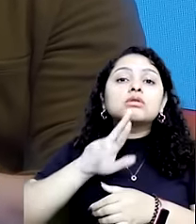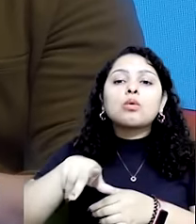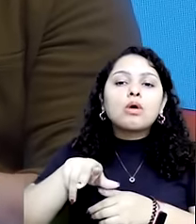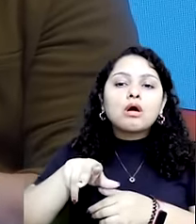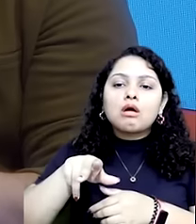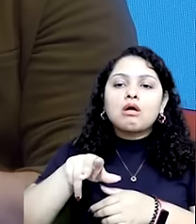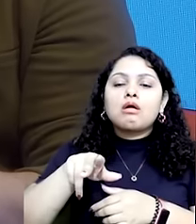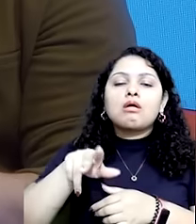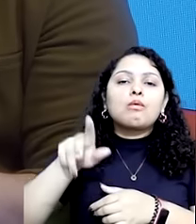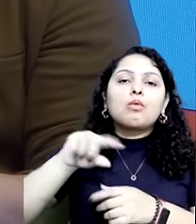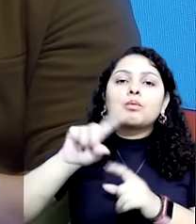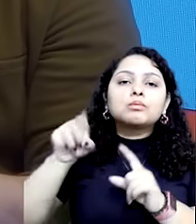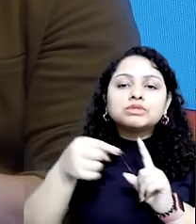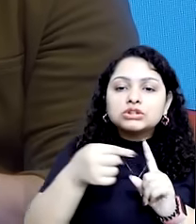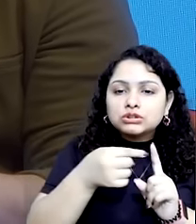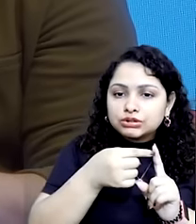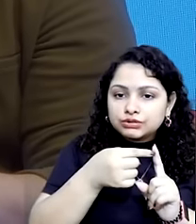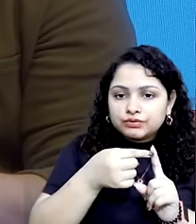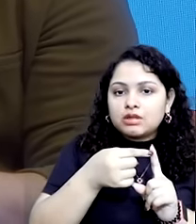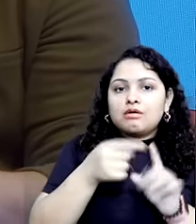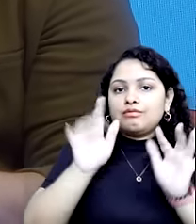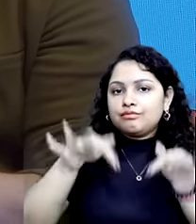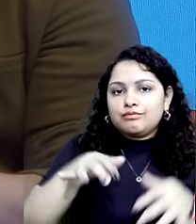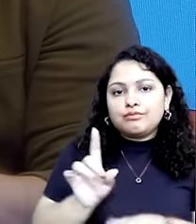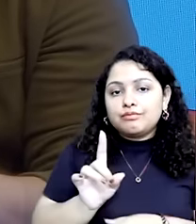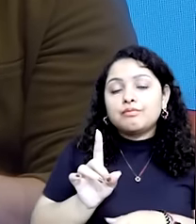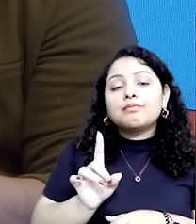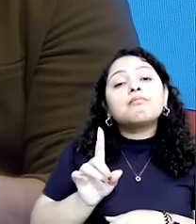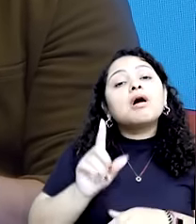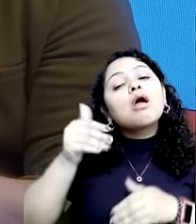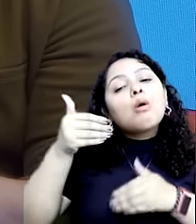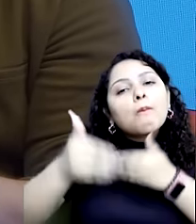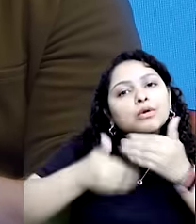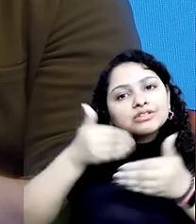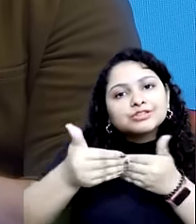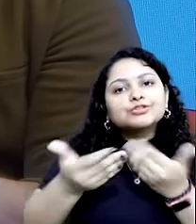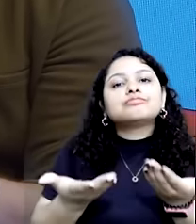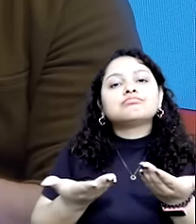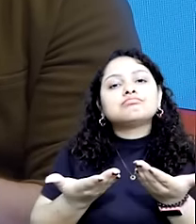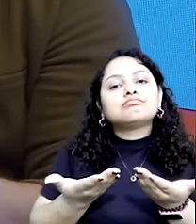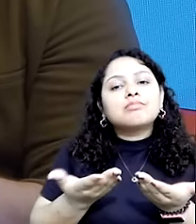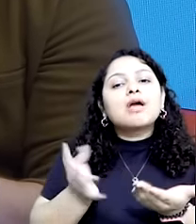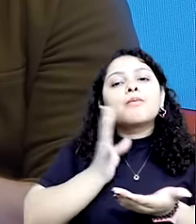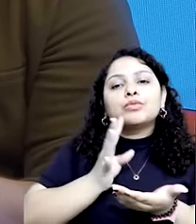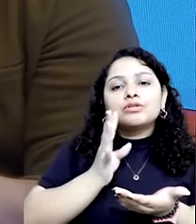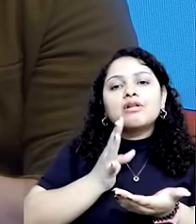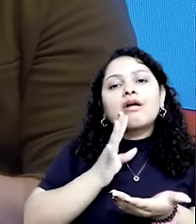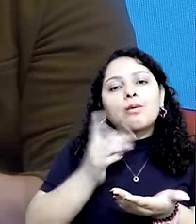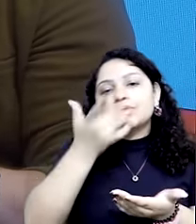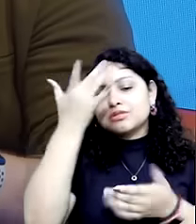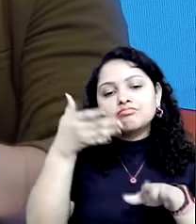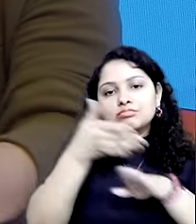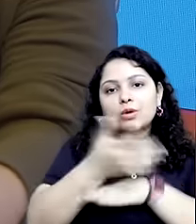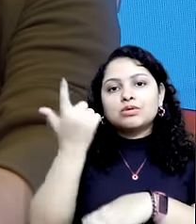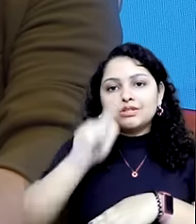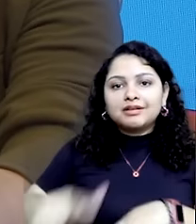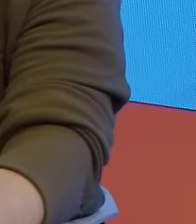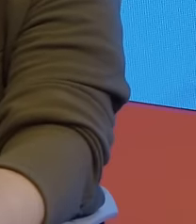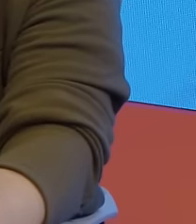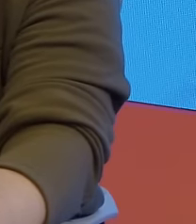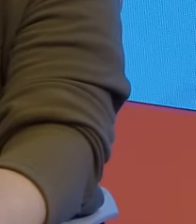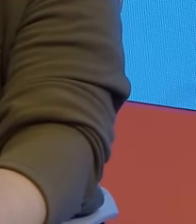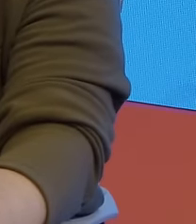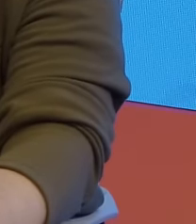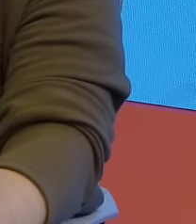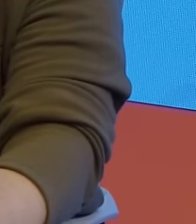um destino não é o o objetivo final mas faz parte do processo então isso fica muito acessível pras pessoas utilizarem é quem